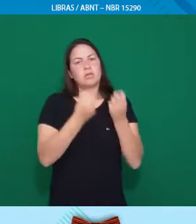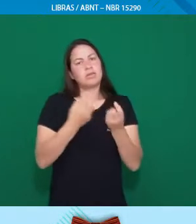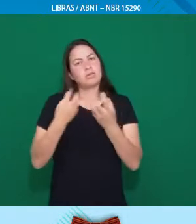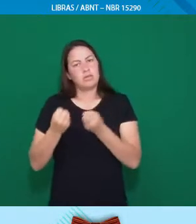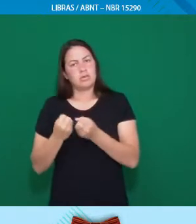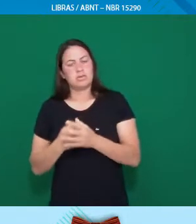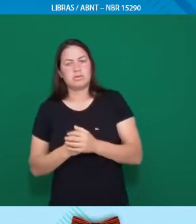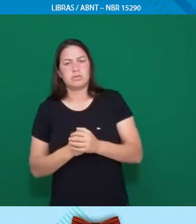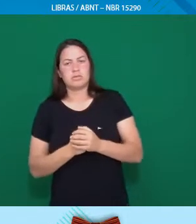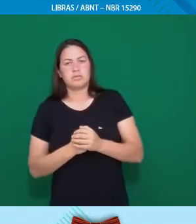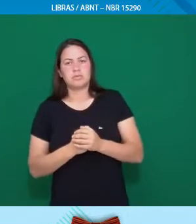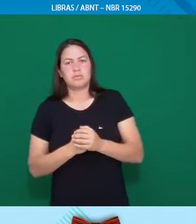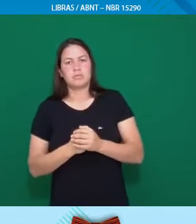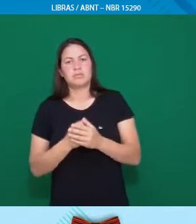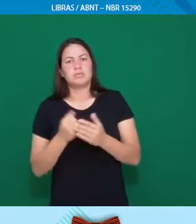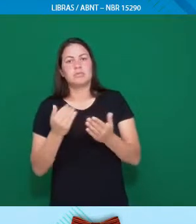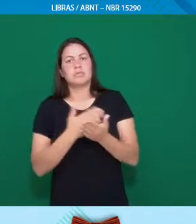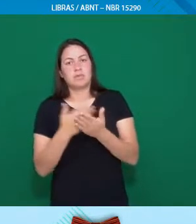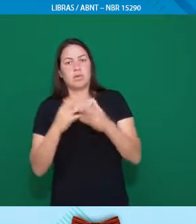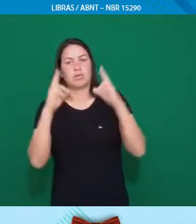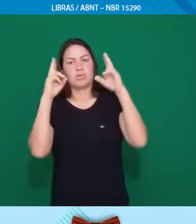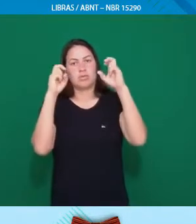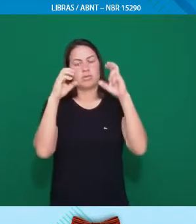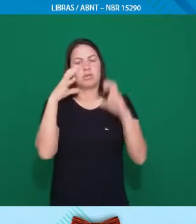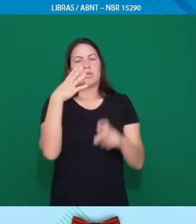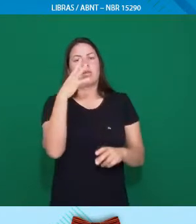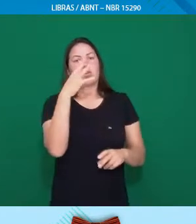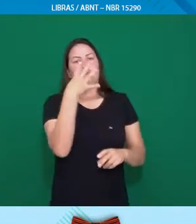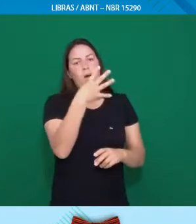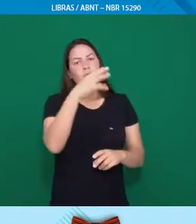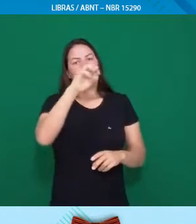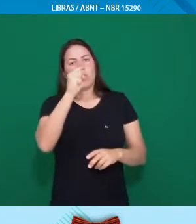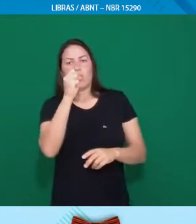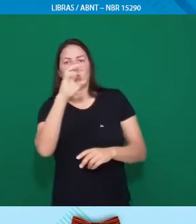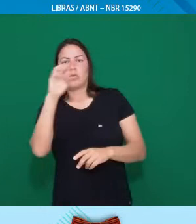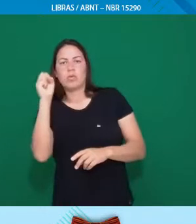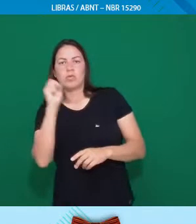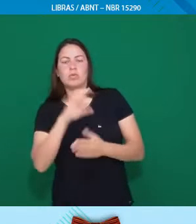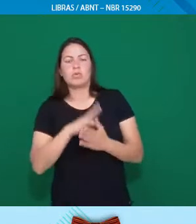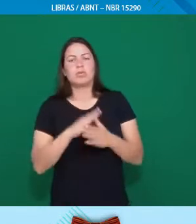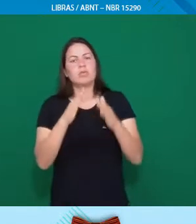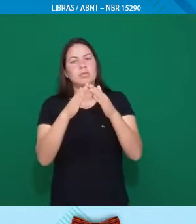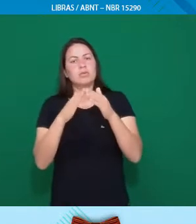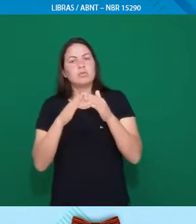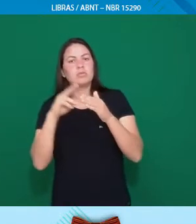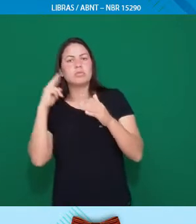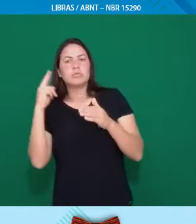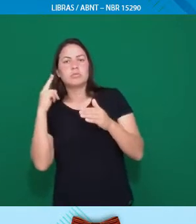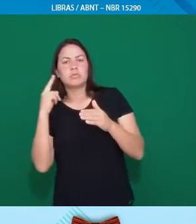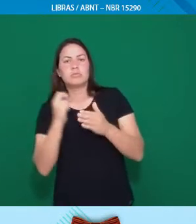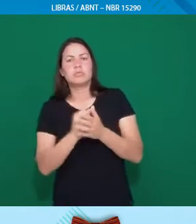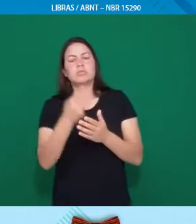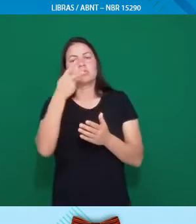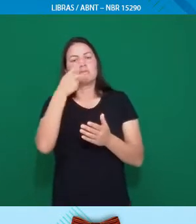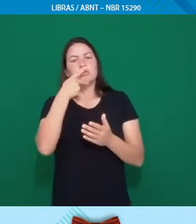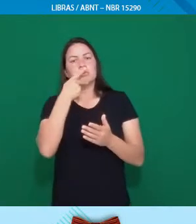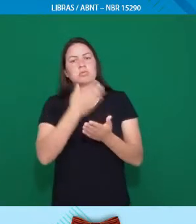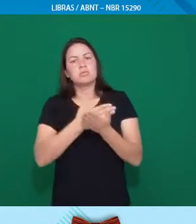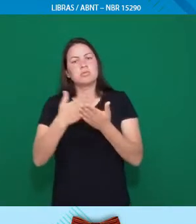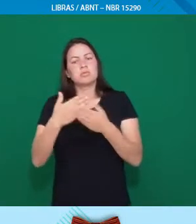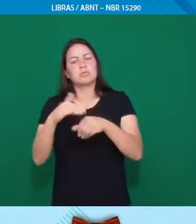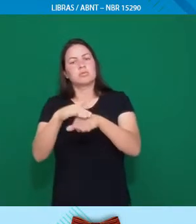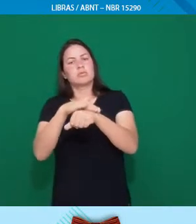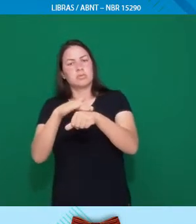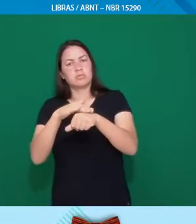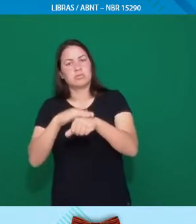os vereadores passamos a indicação 48 821 de autoria do vereador Darci Rodrigues Pedroso